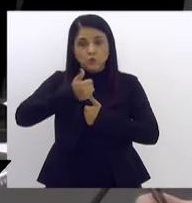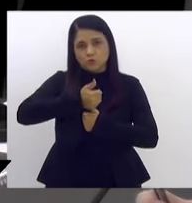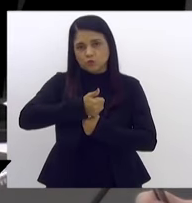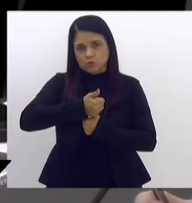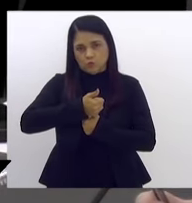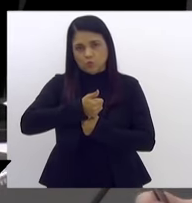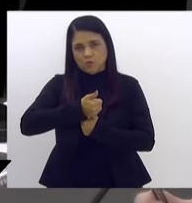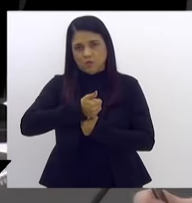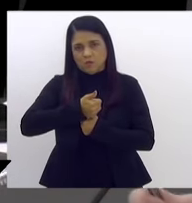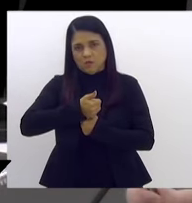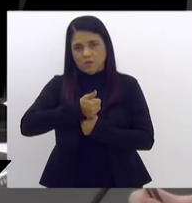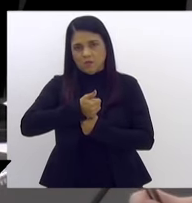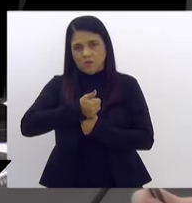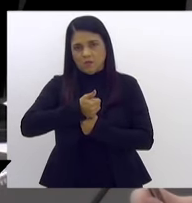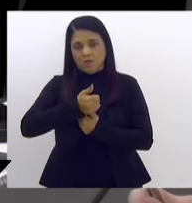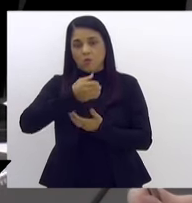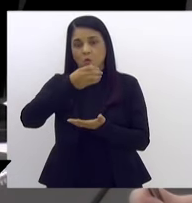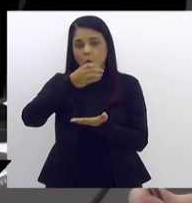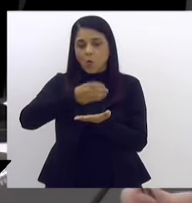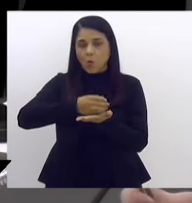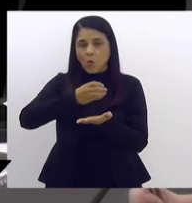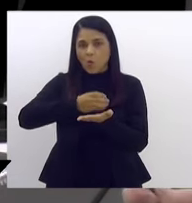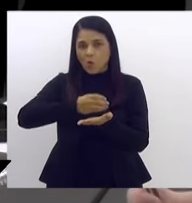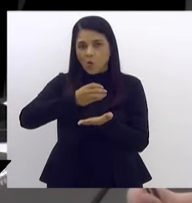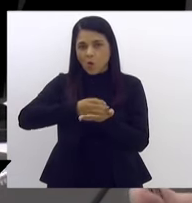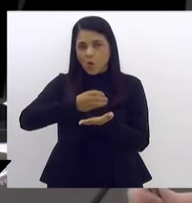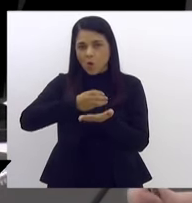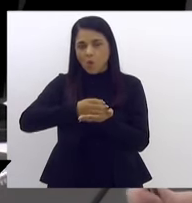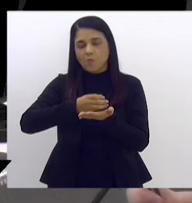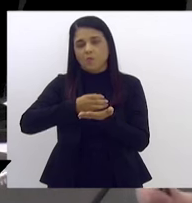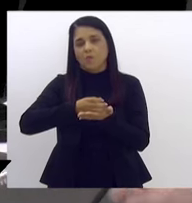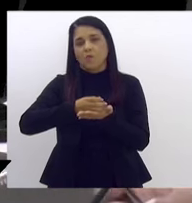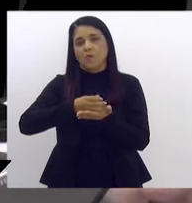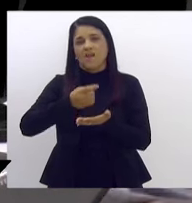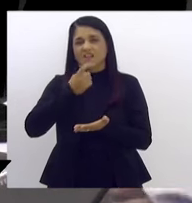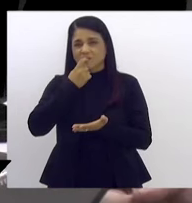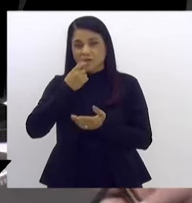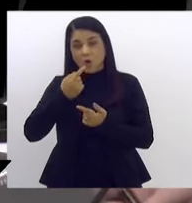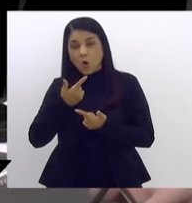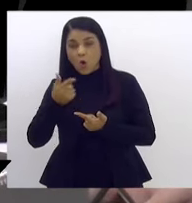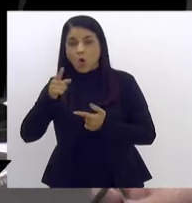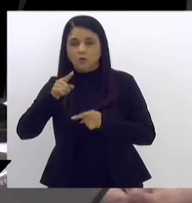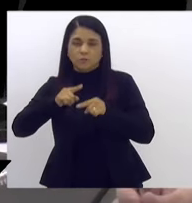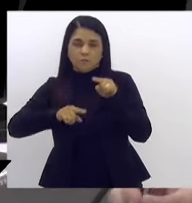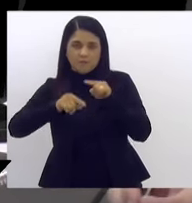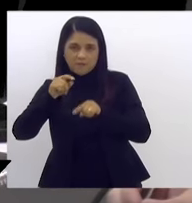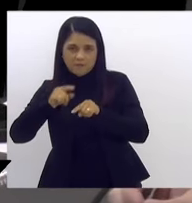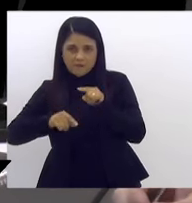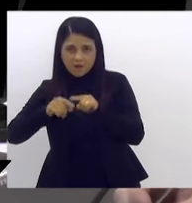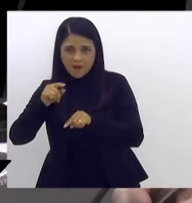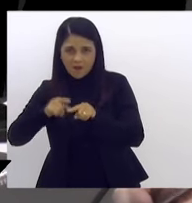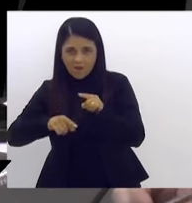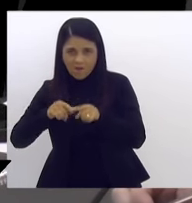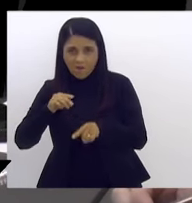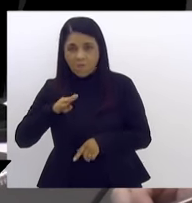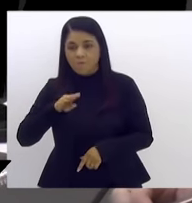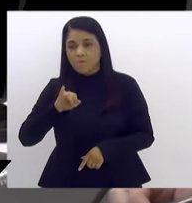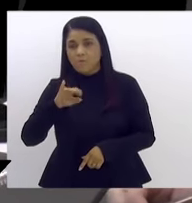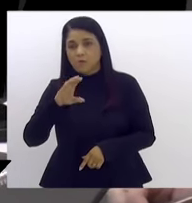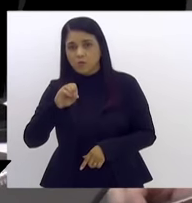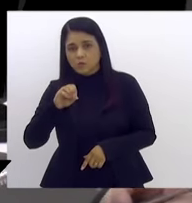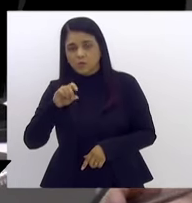eh o copo plástico enfim substituir por outro material biodegradável que Muito provavelmente neste momento tem